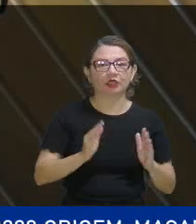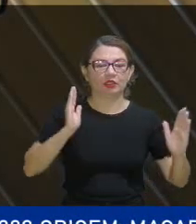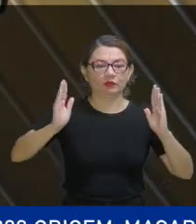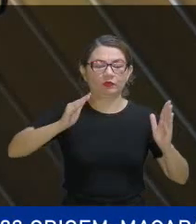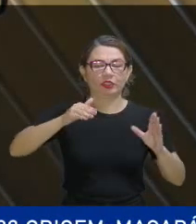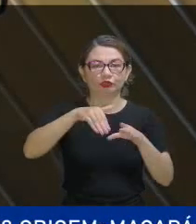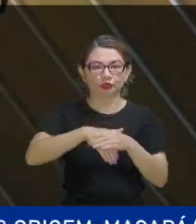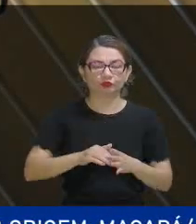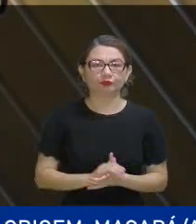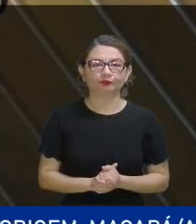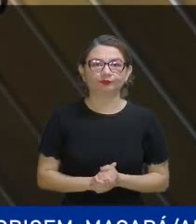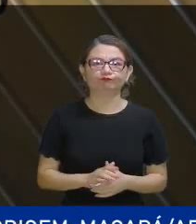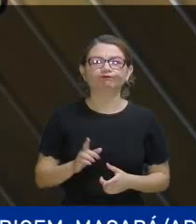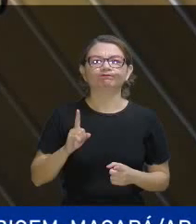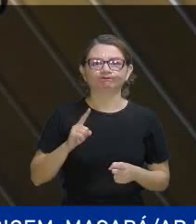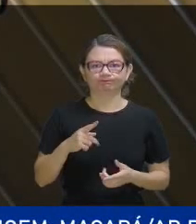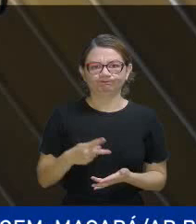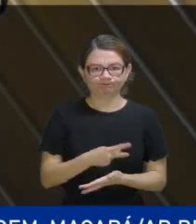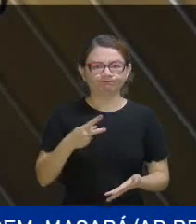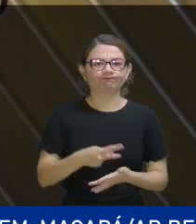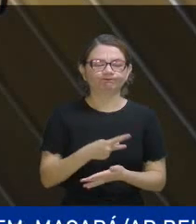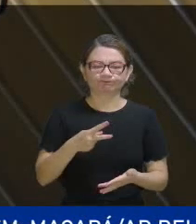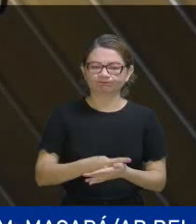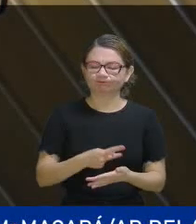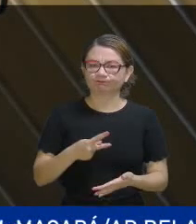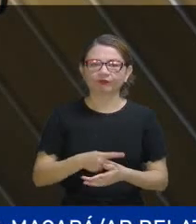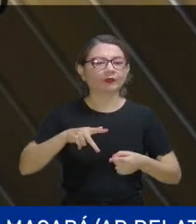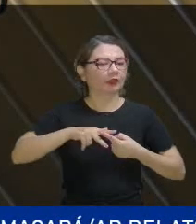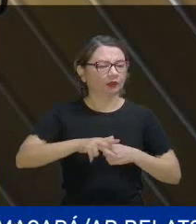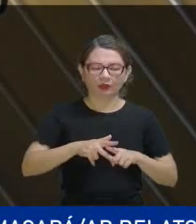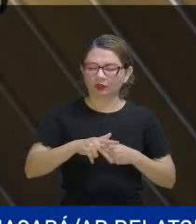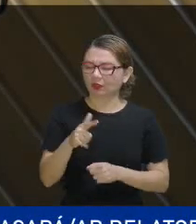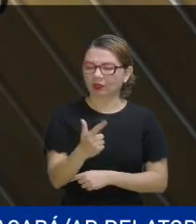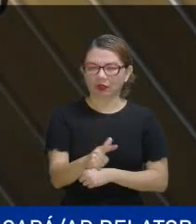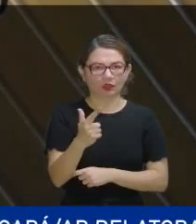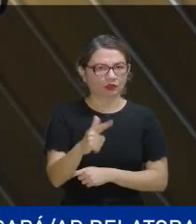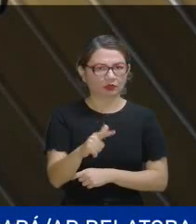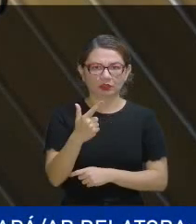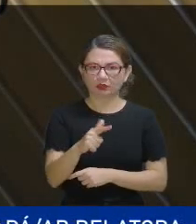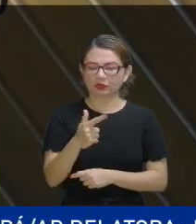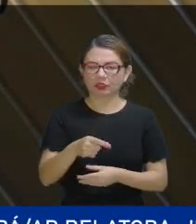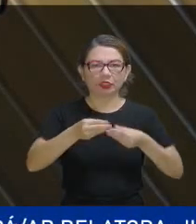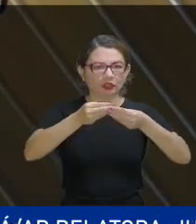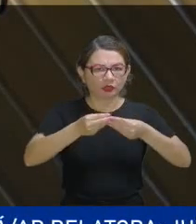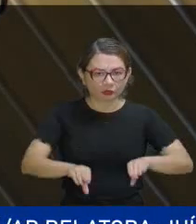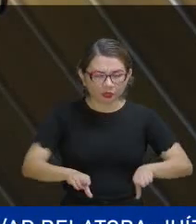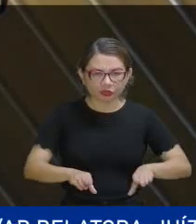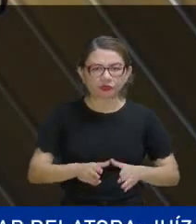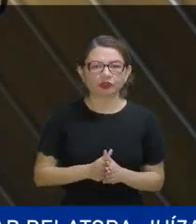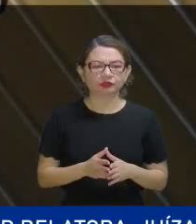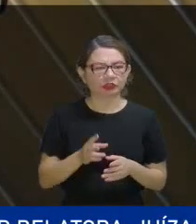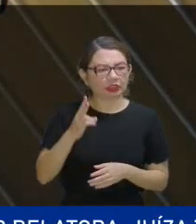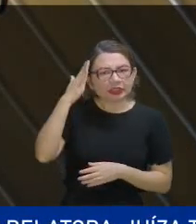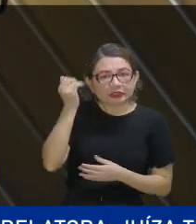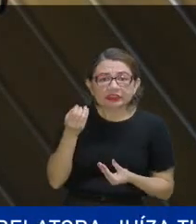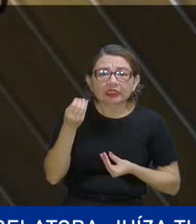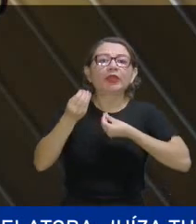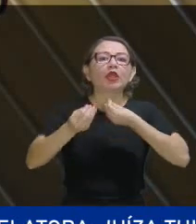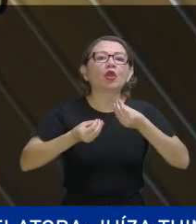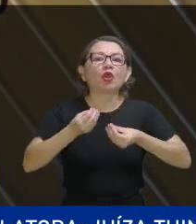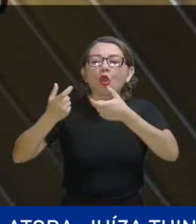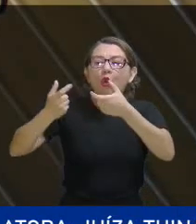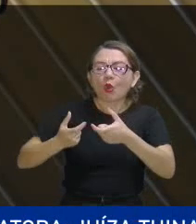campanha constitui irregularidade insanável por comprometer a rastreabilidade dos recursos e